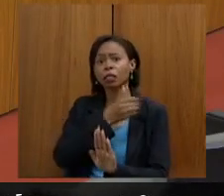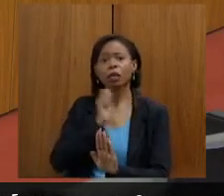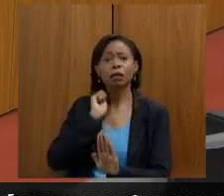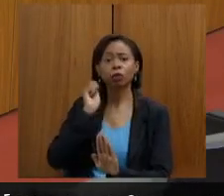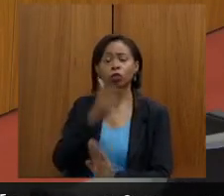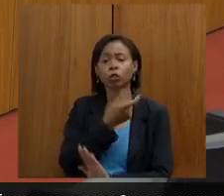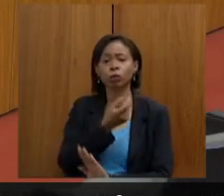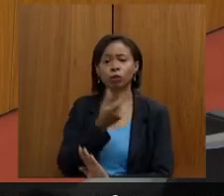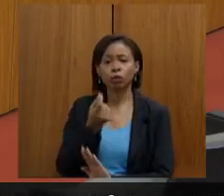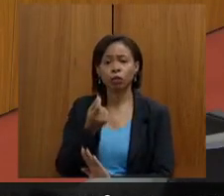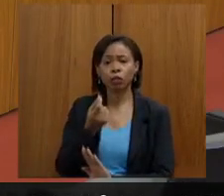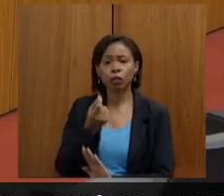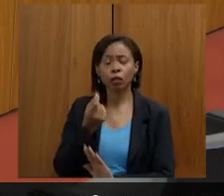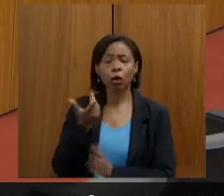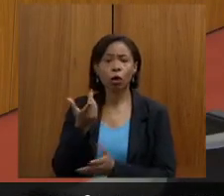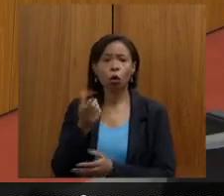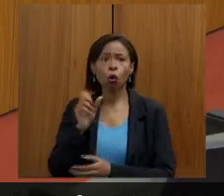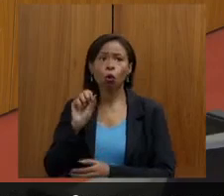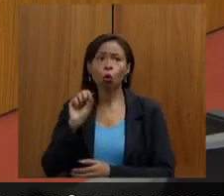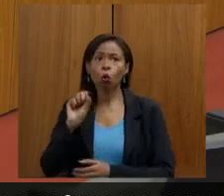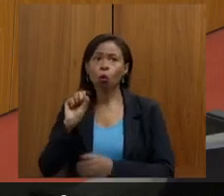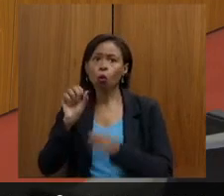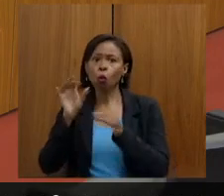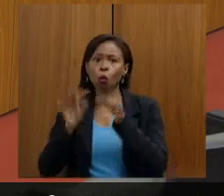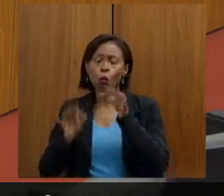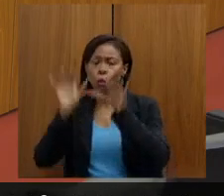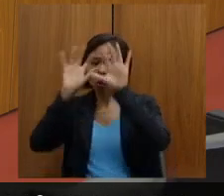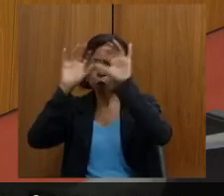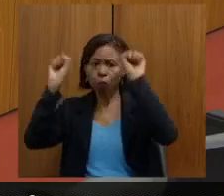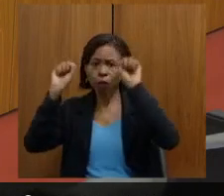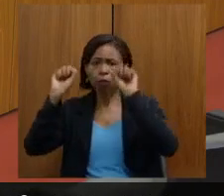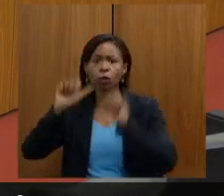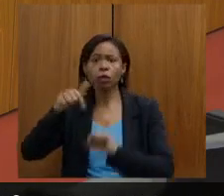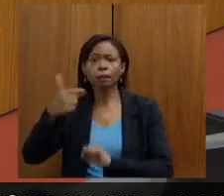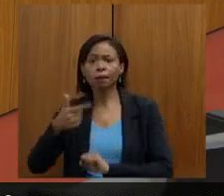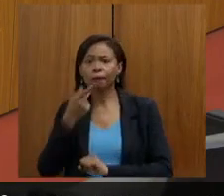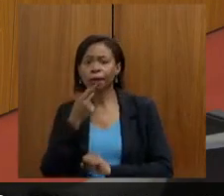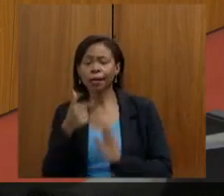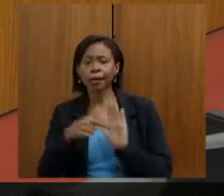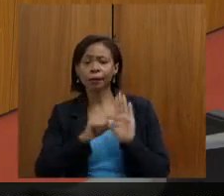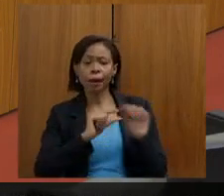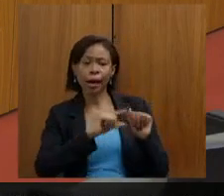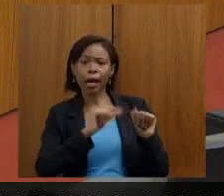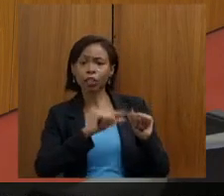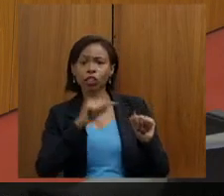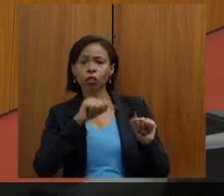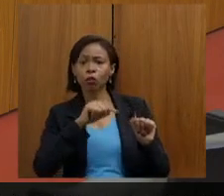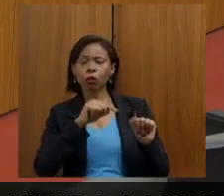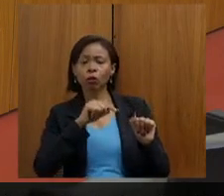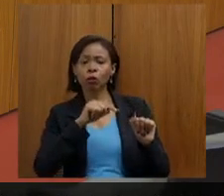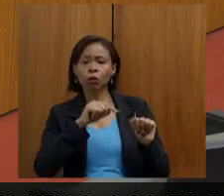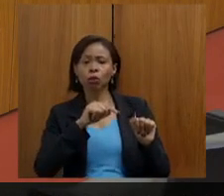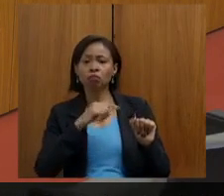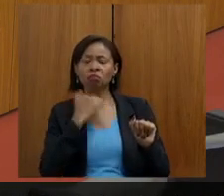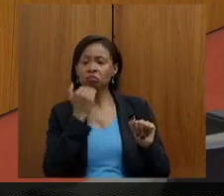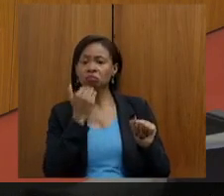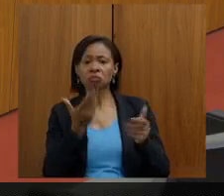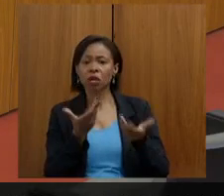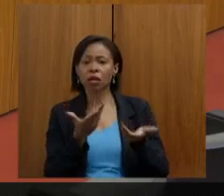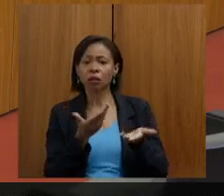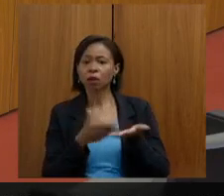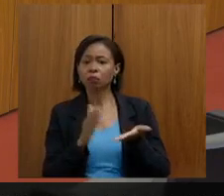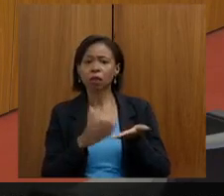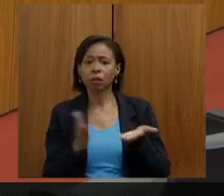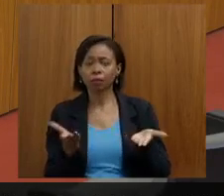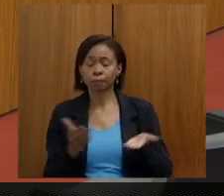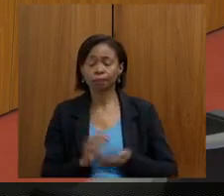Supremo vem depois de falar esse aqui o artigo citado não vale nada eu vou até pedir a doutora Laura que está nos